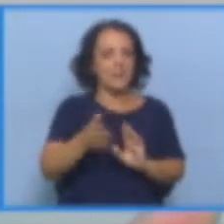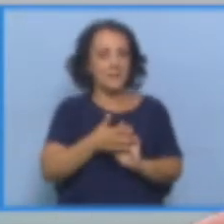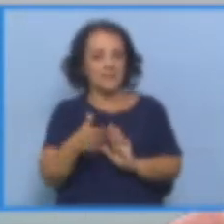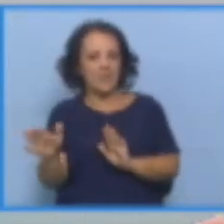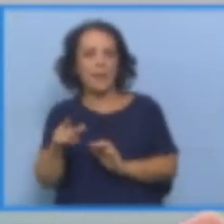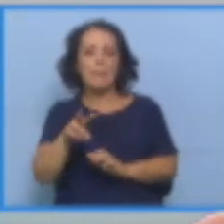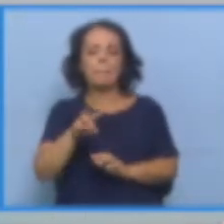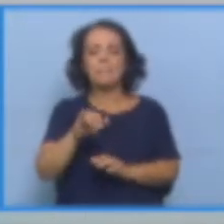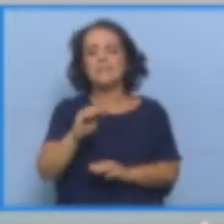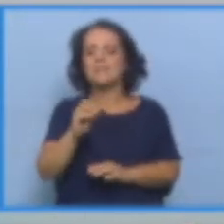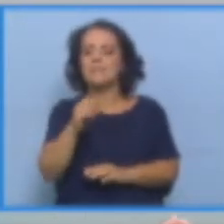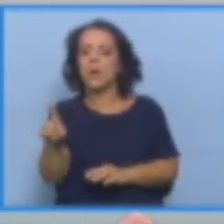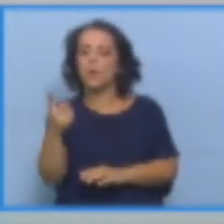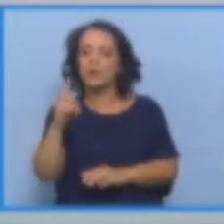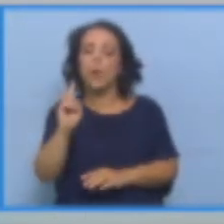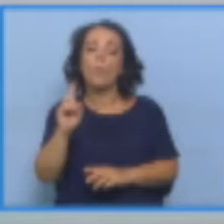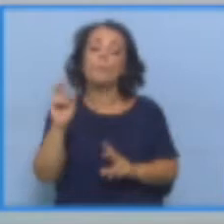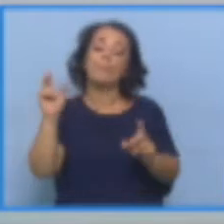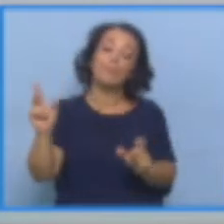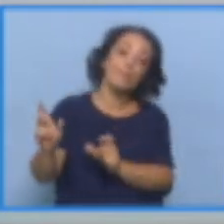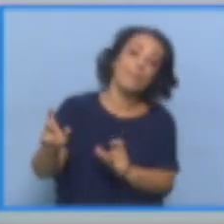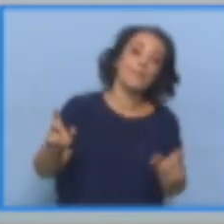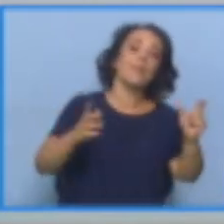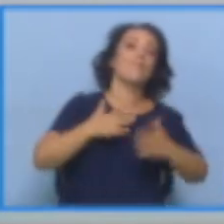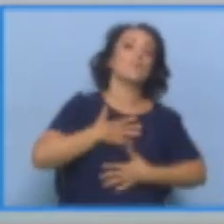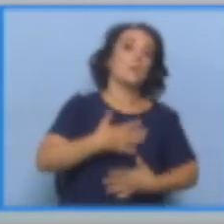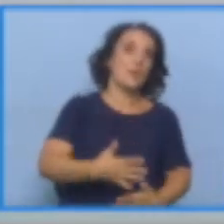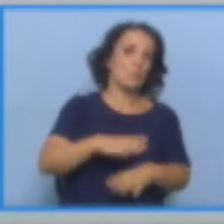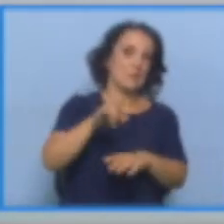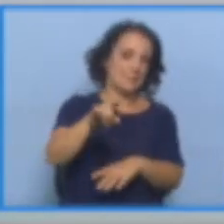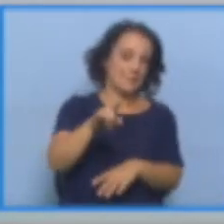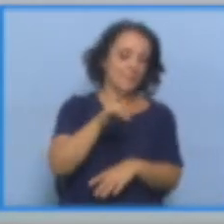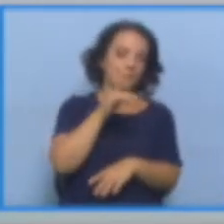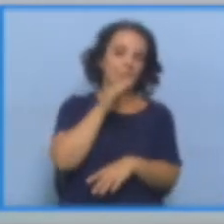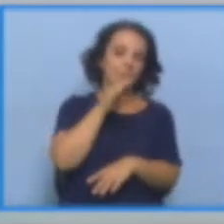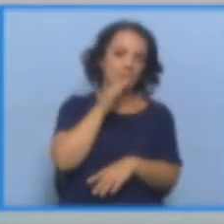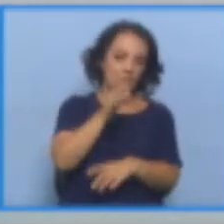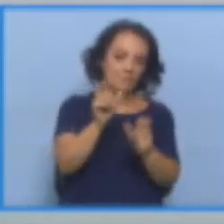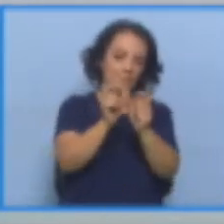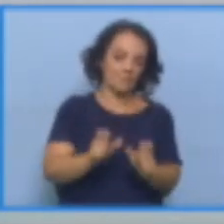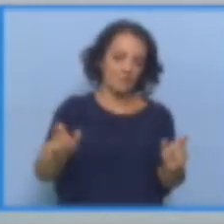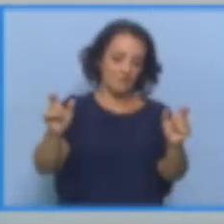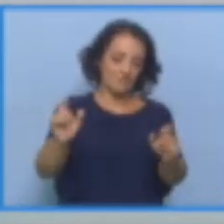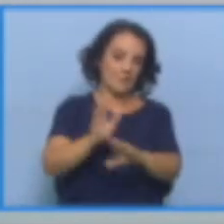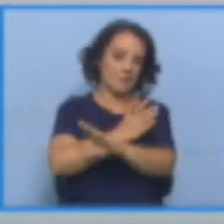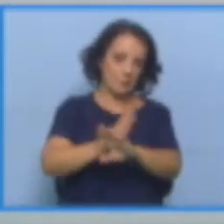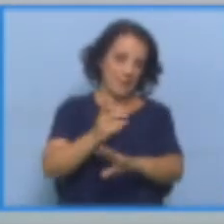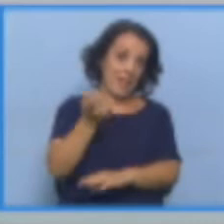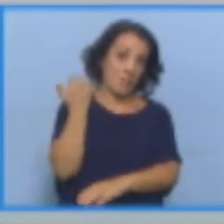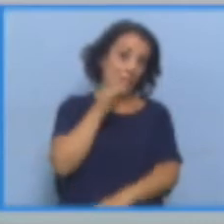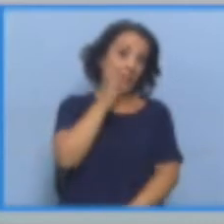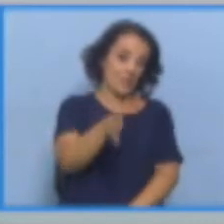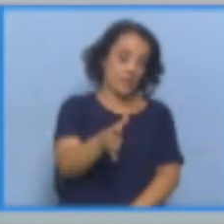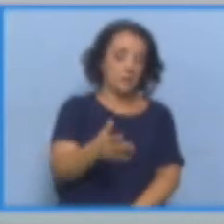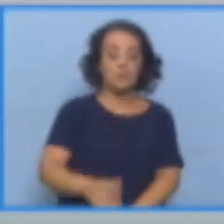chamada missão, é chamado voluntariado. Daí a tal questão também que aludimos há pedaço. E é bom